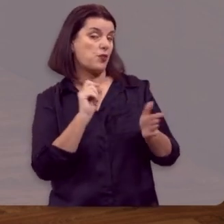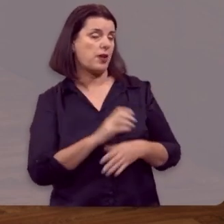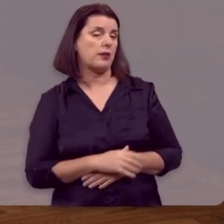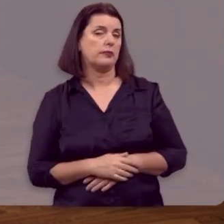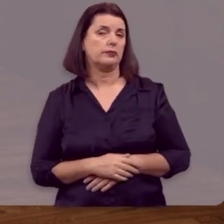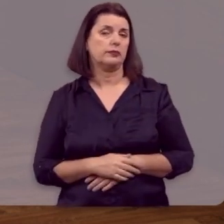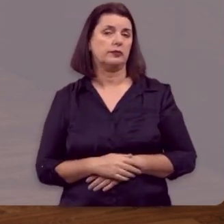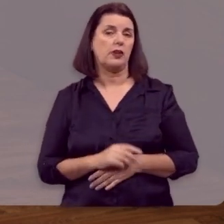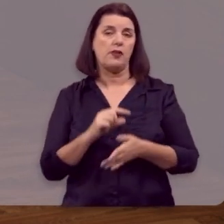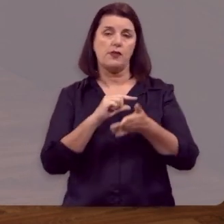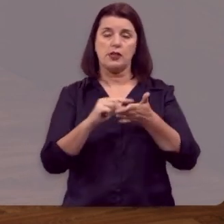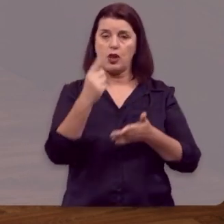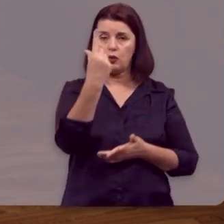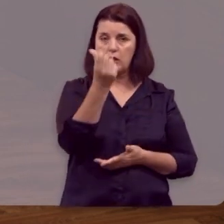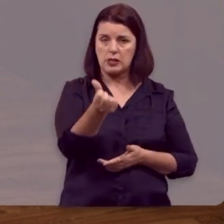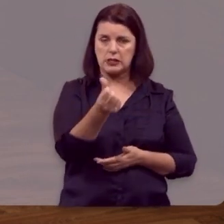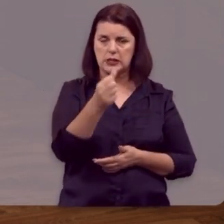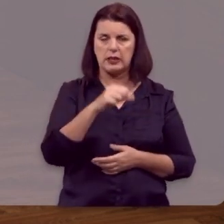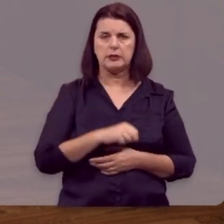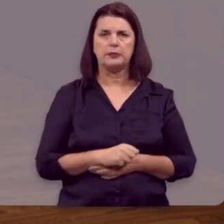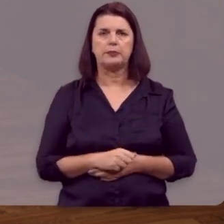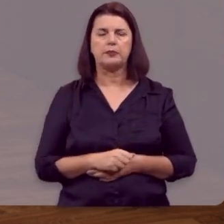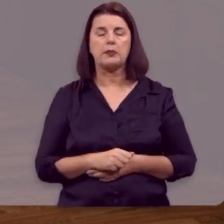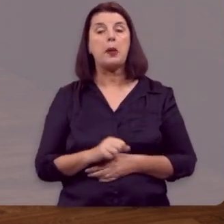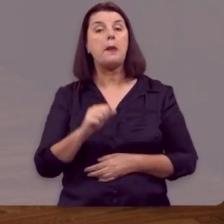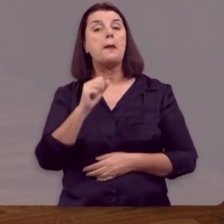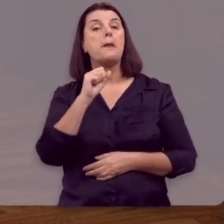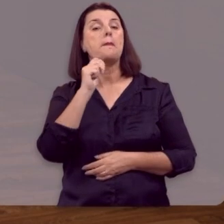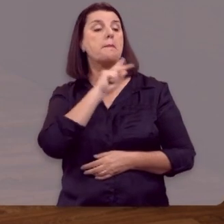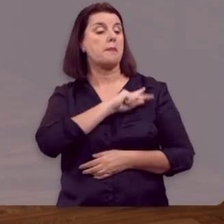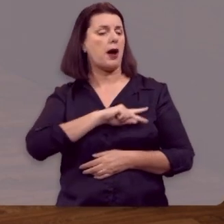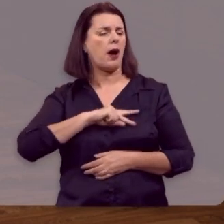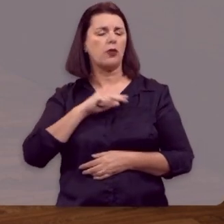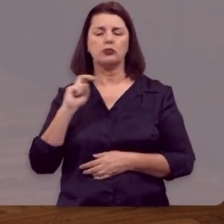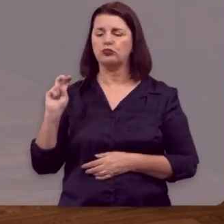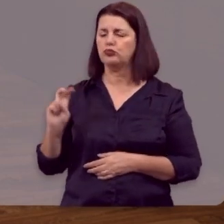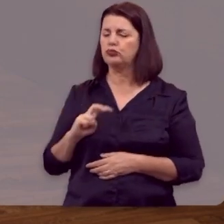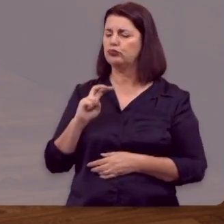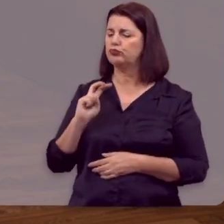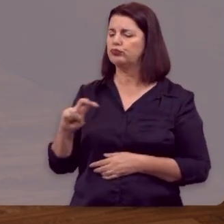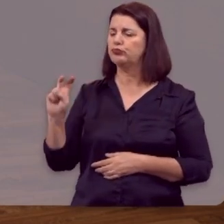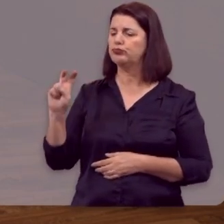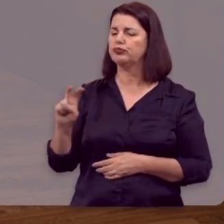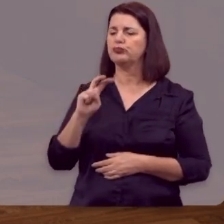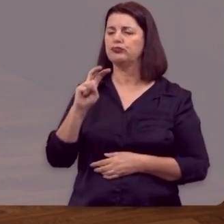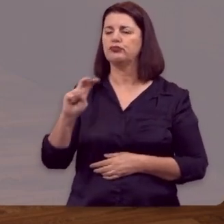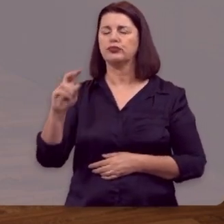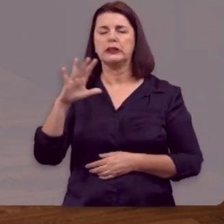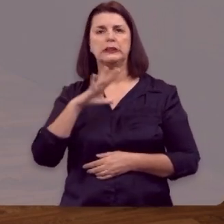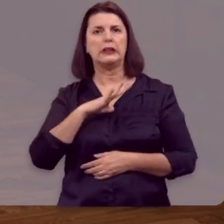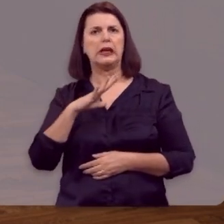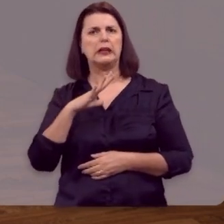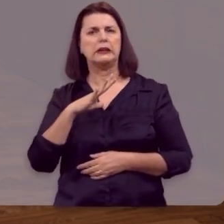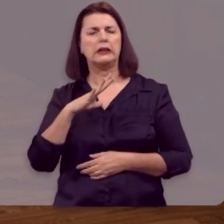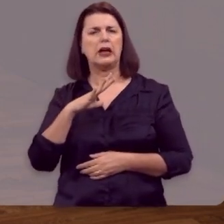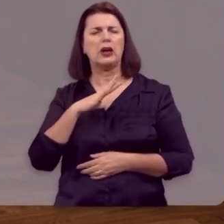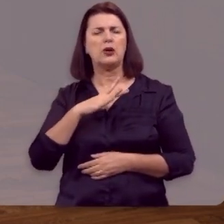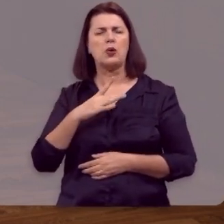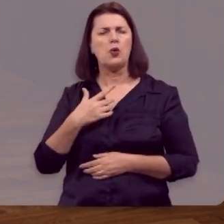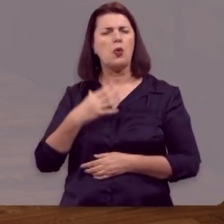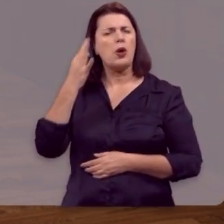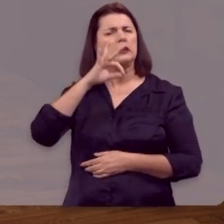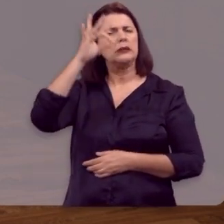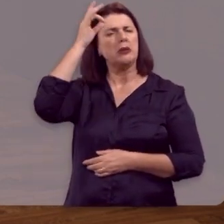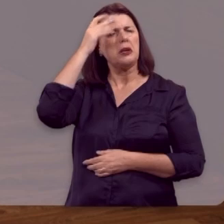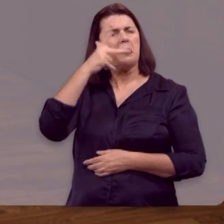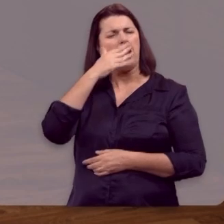17, versículo 16, que Paulo, ao andar pela cidade, seu espírito se